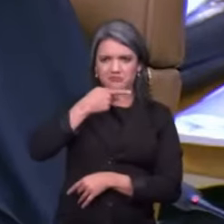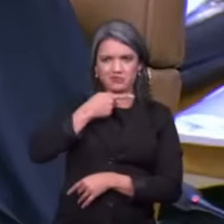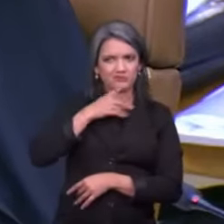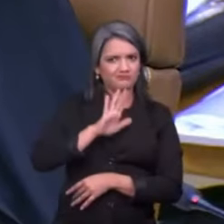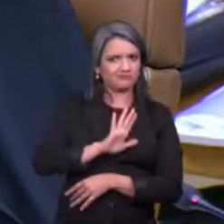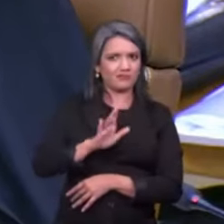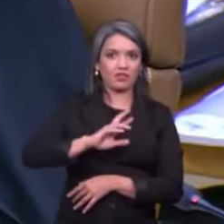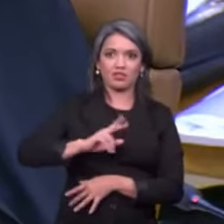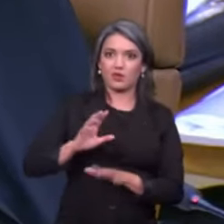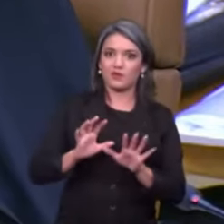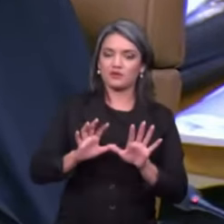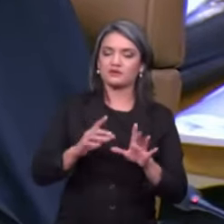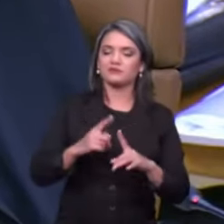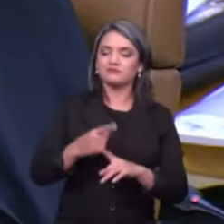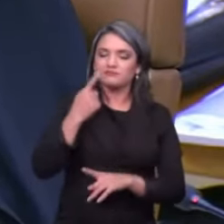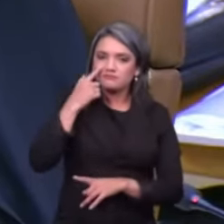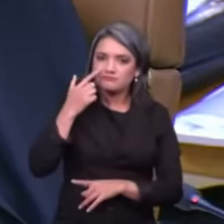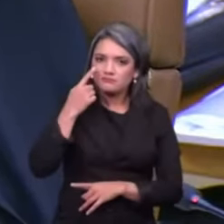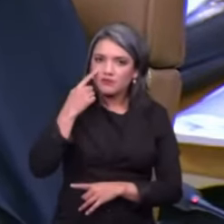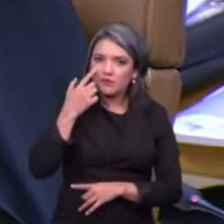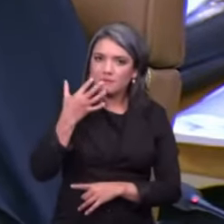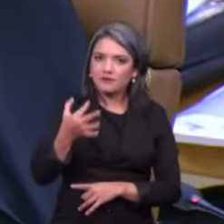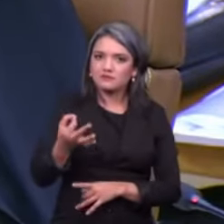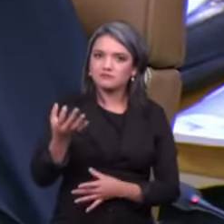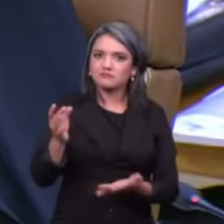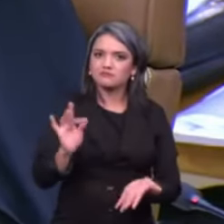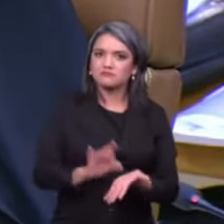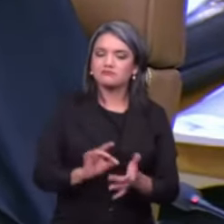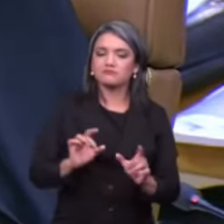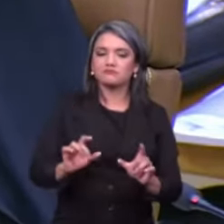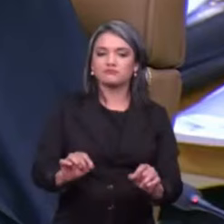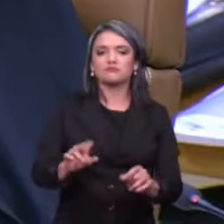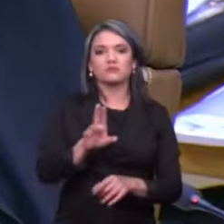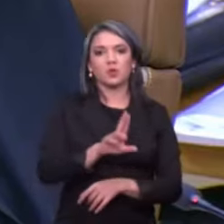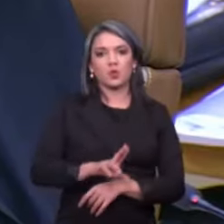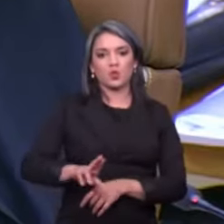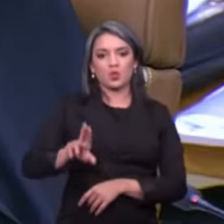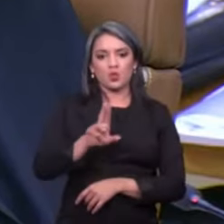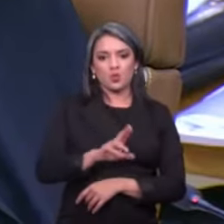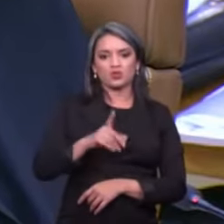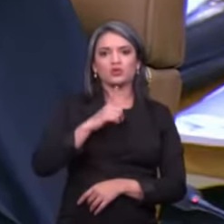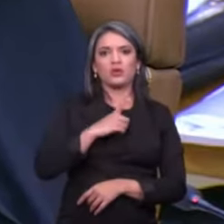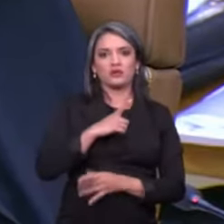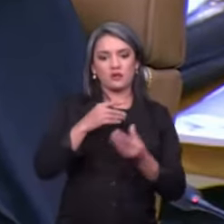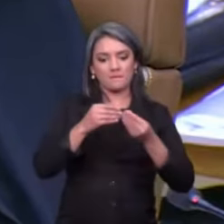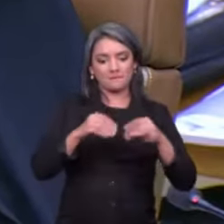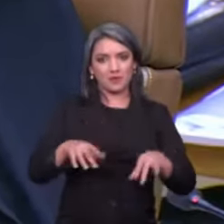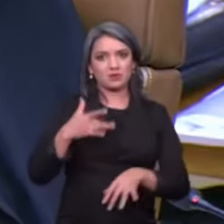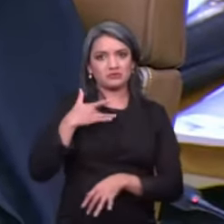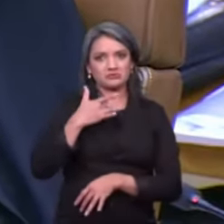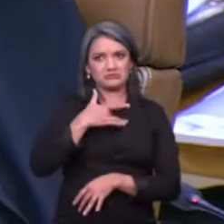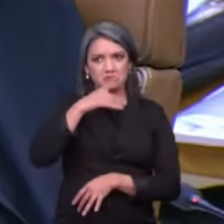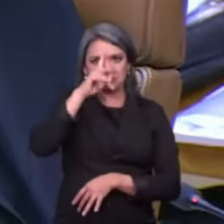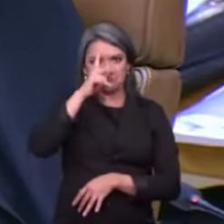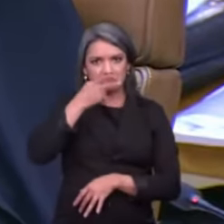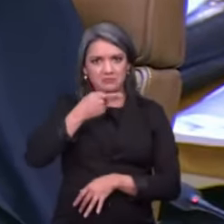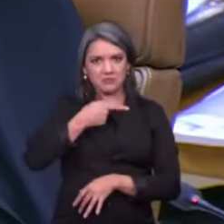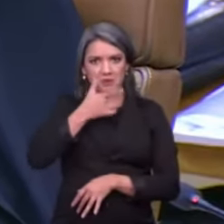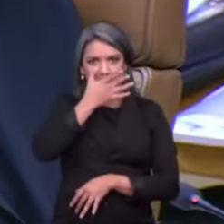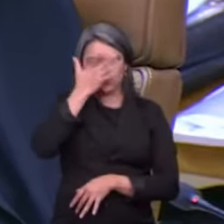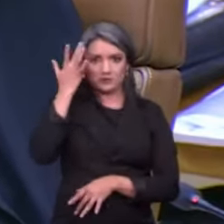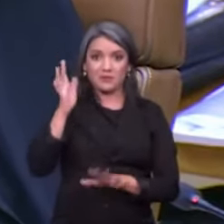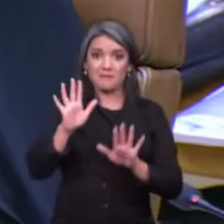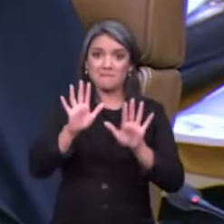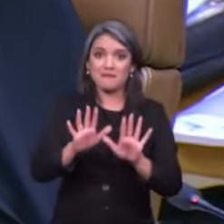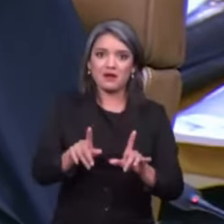observação atenta da realidade revela que, embora o uso de entorpecentes implique realmente severos danos diretos ao próprio usuário, a verdade é que também